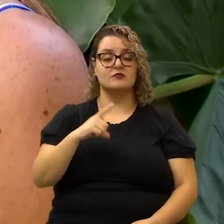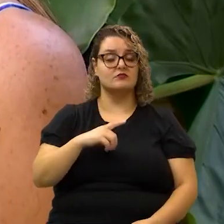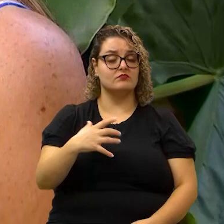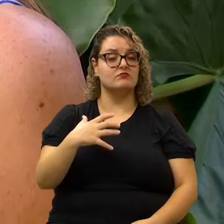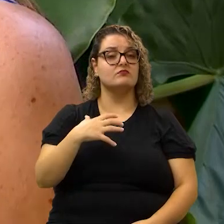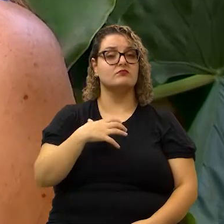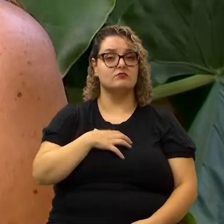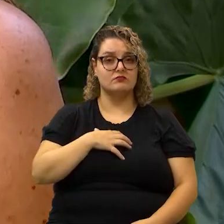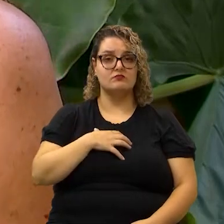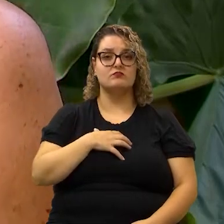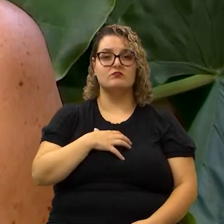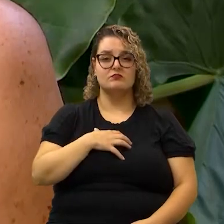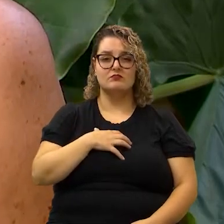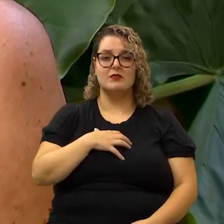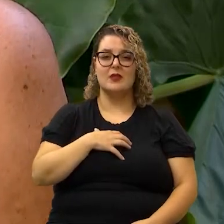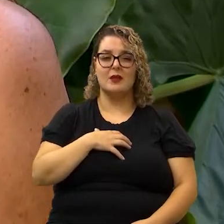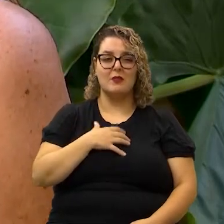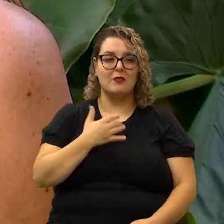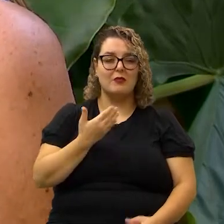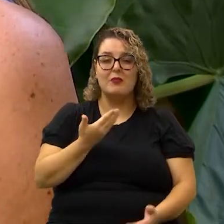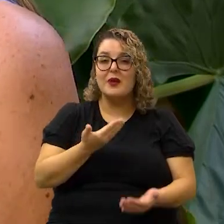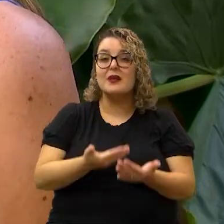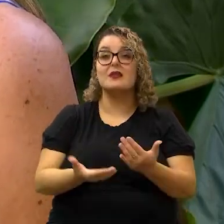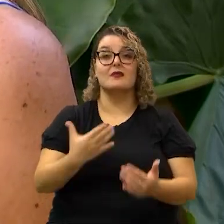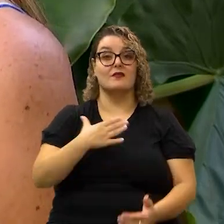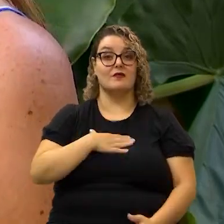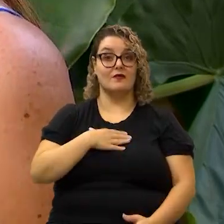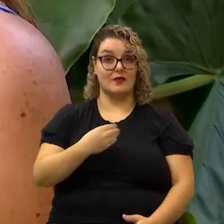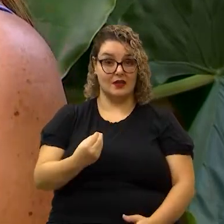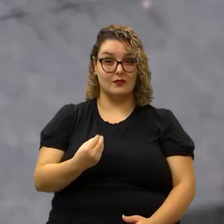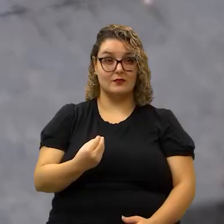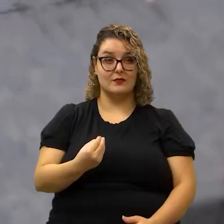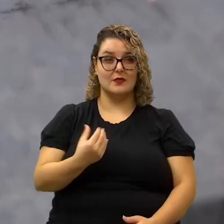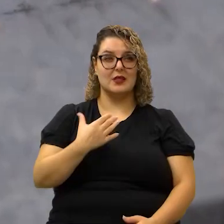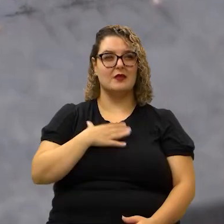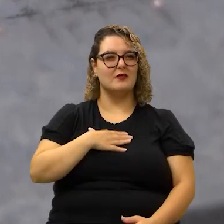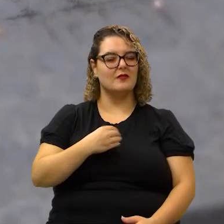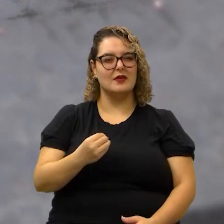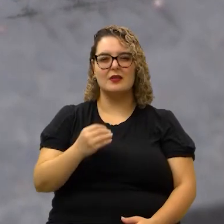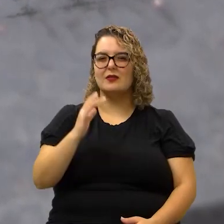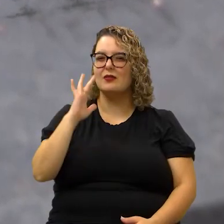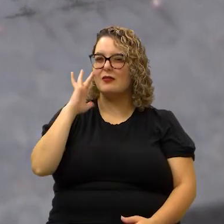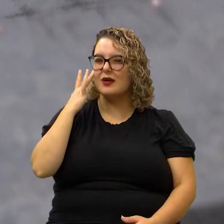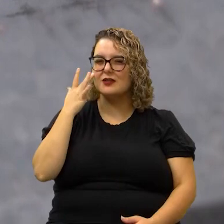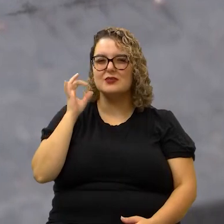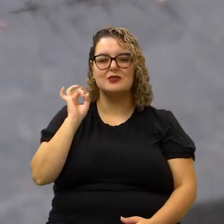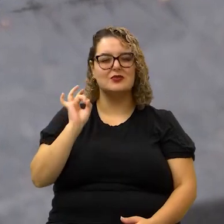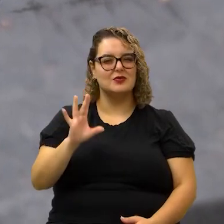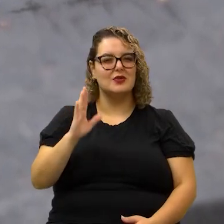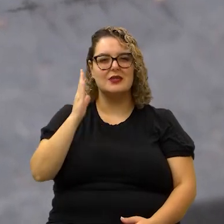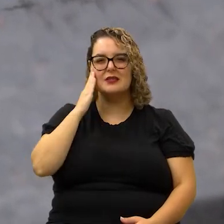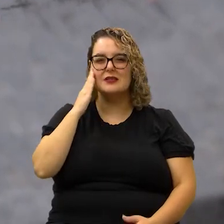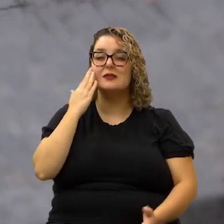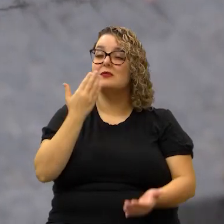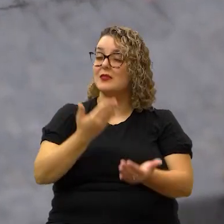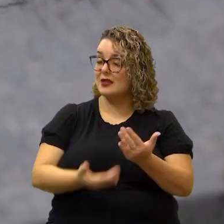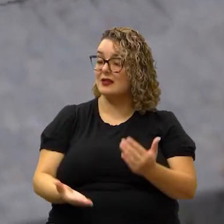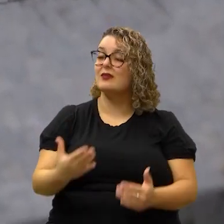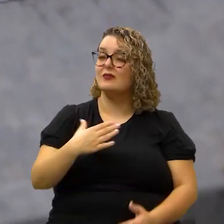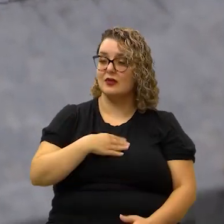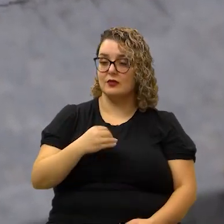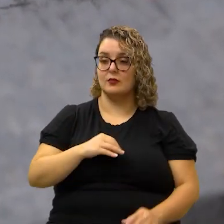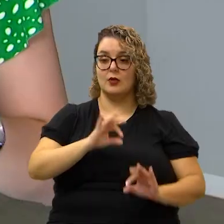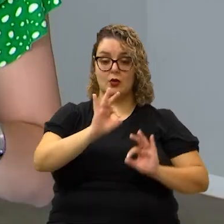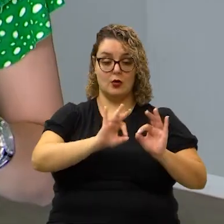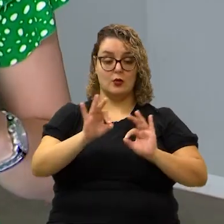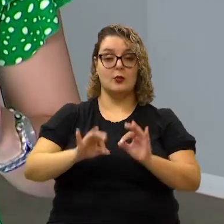ninguém tinha sentido a falta de perder filho. Filho, eu acho que só entende quem perdeu o